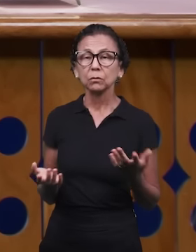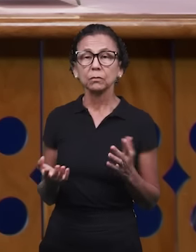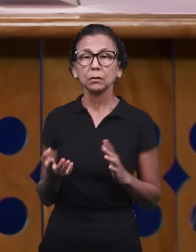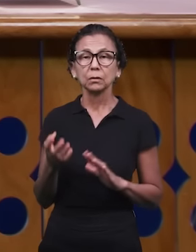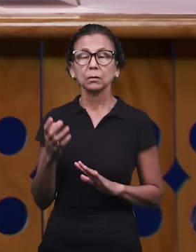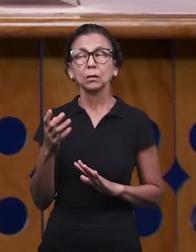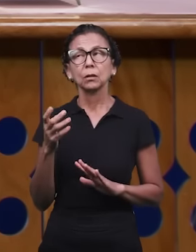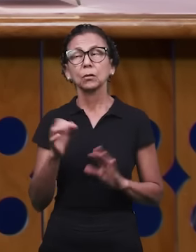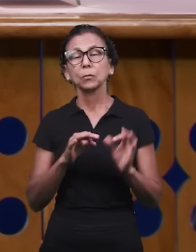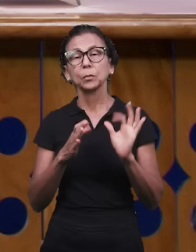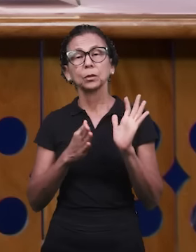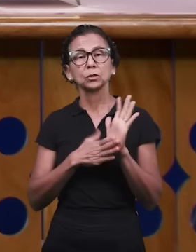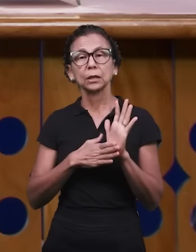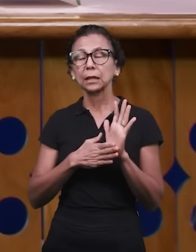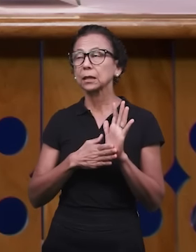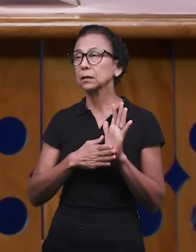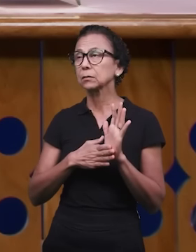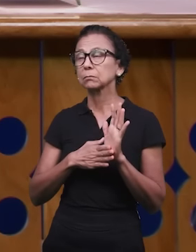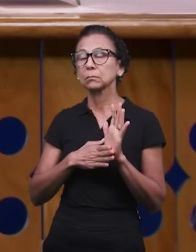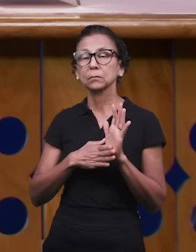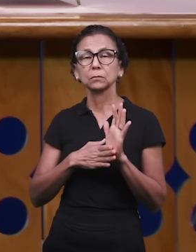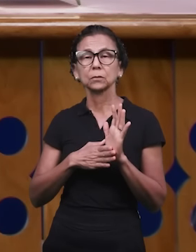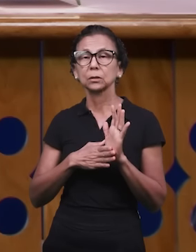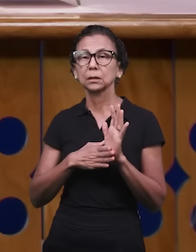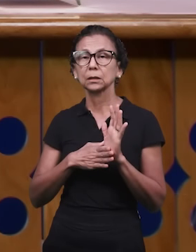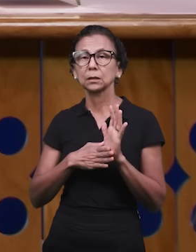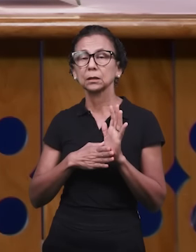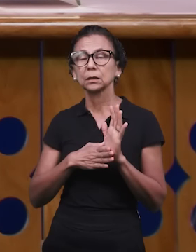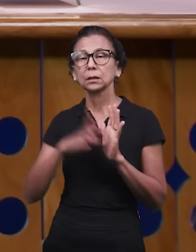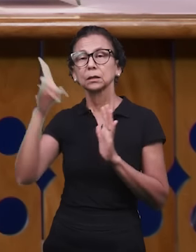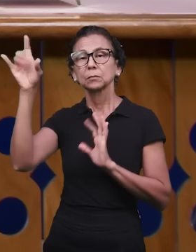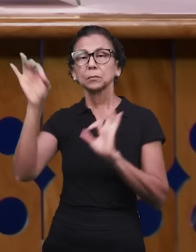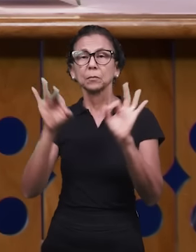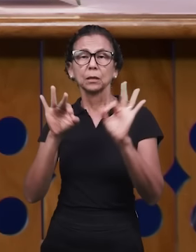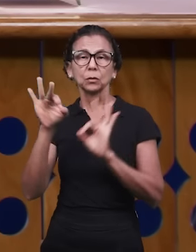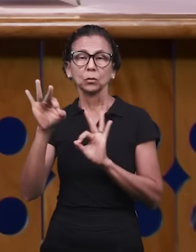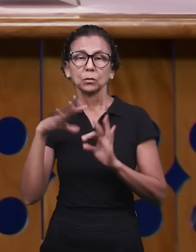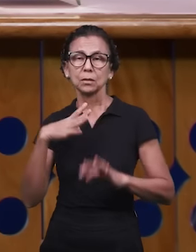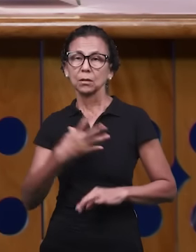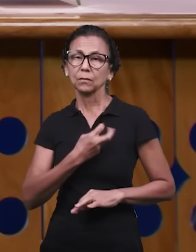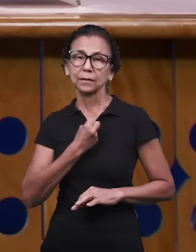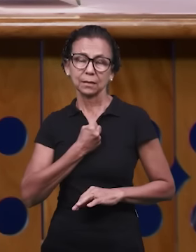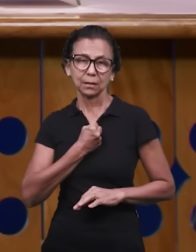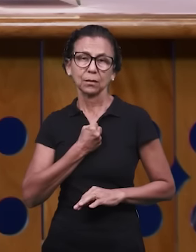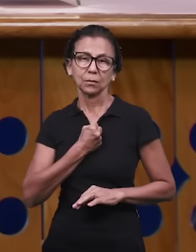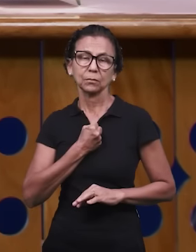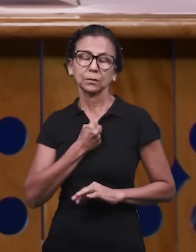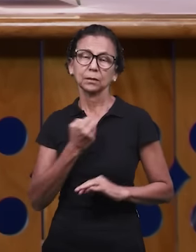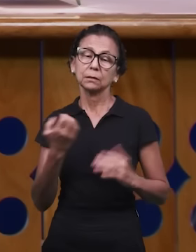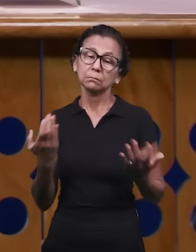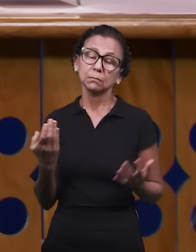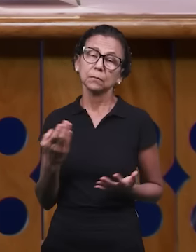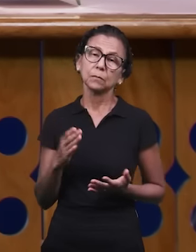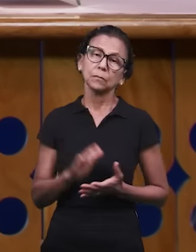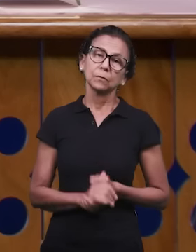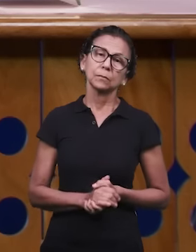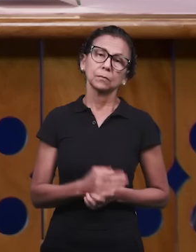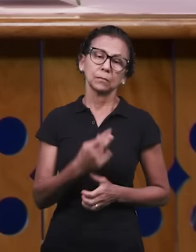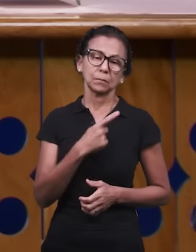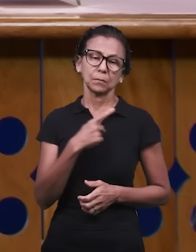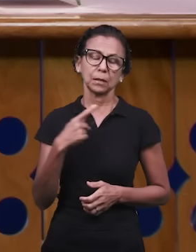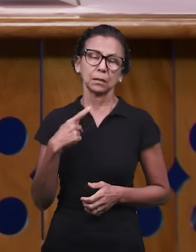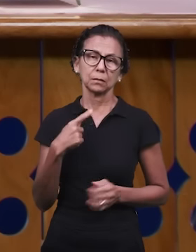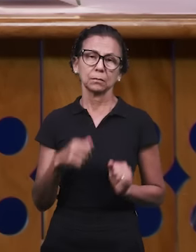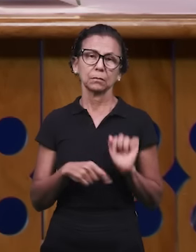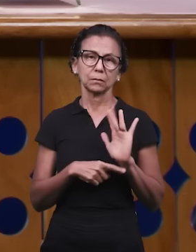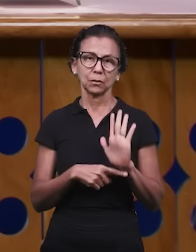do Senhor, ligue para esse número, entre em contato conosco, um pastor lhe atenderá, falará